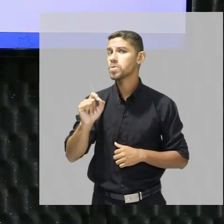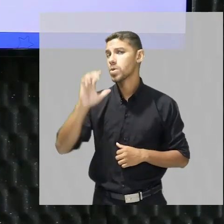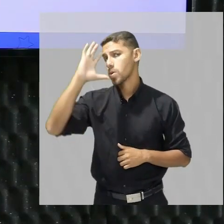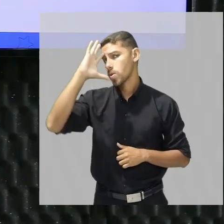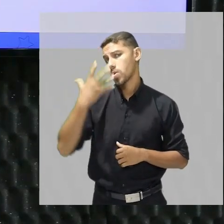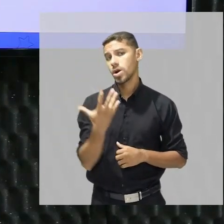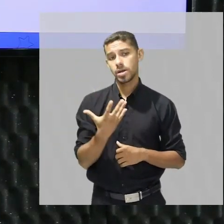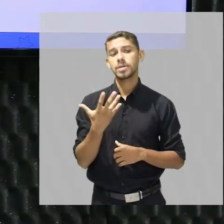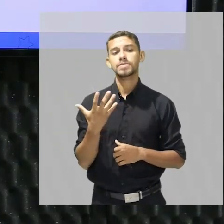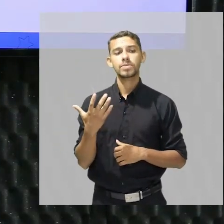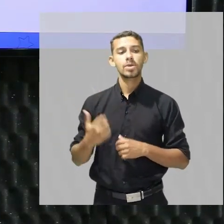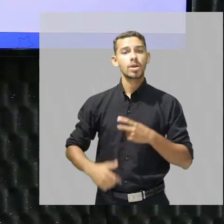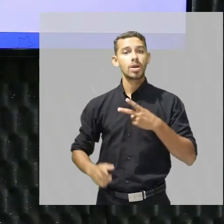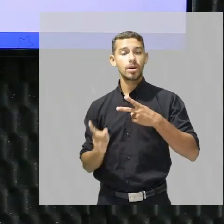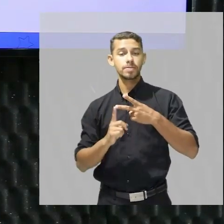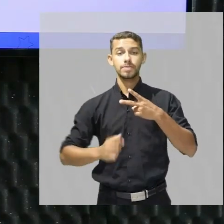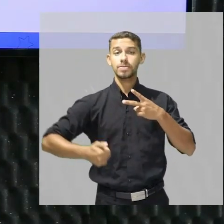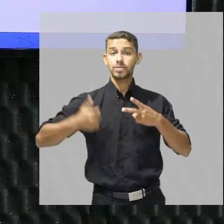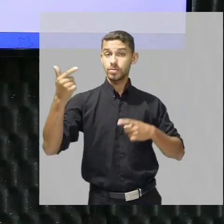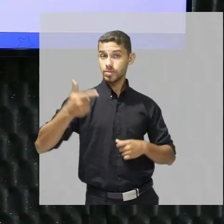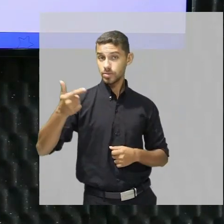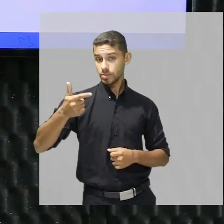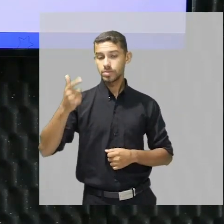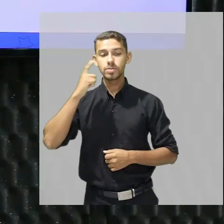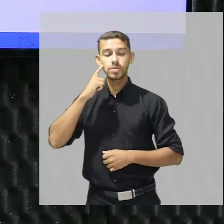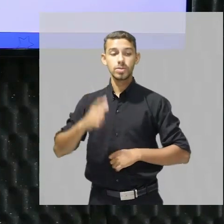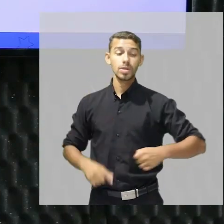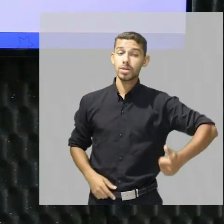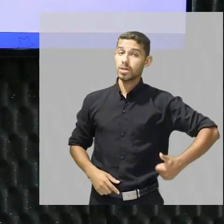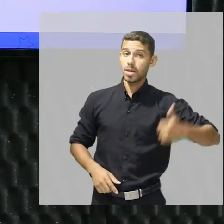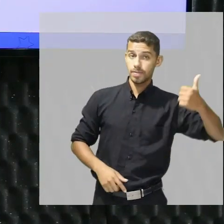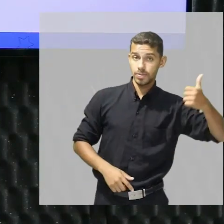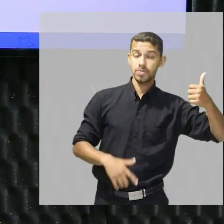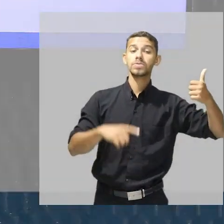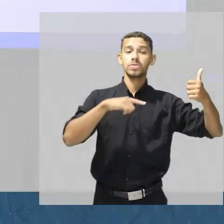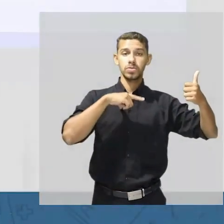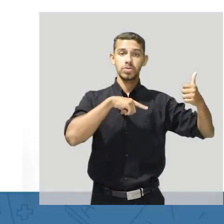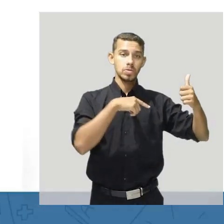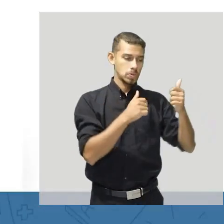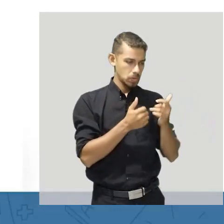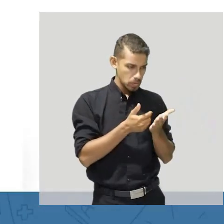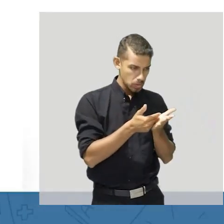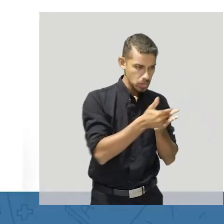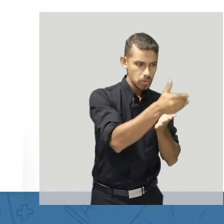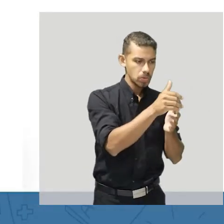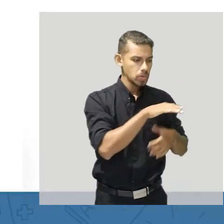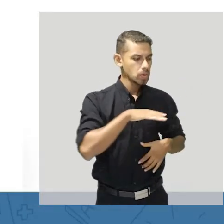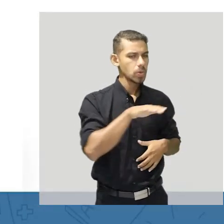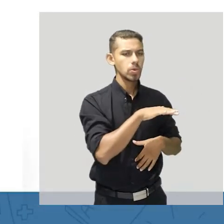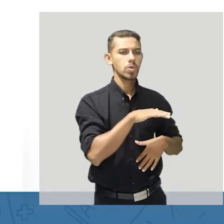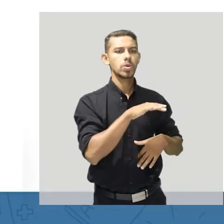a sucessão secundária? Enquanto que na sucessão primária nós temos a habitação do ambiente que nunca